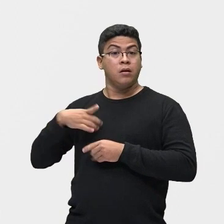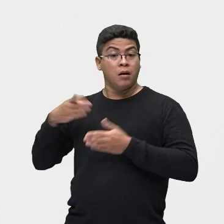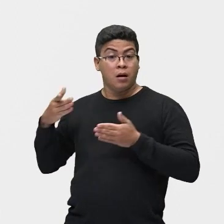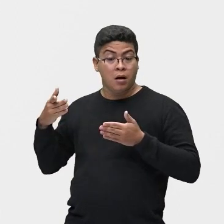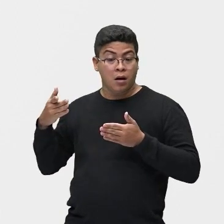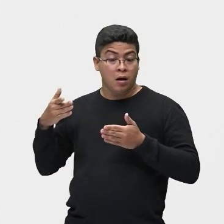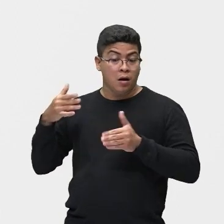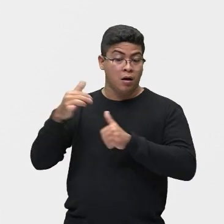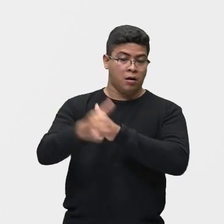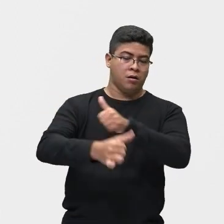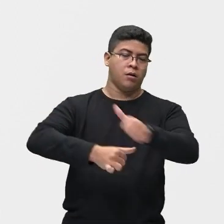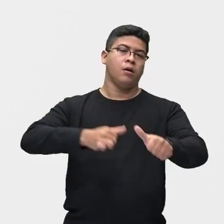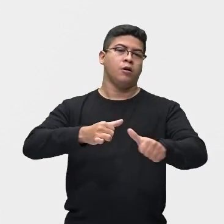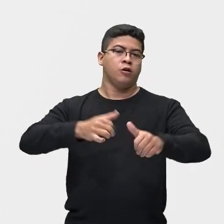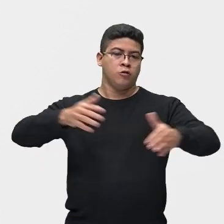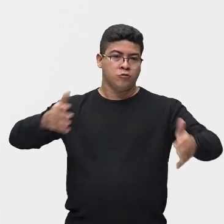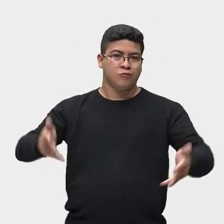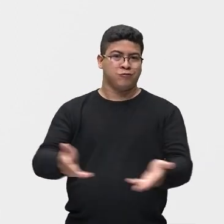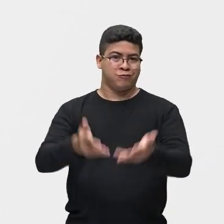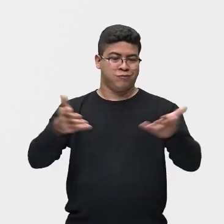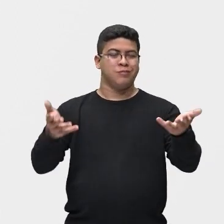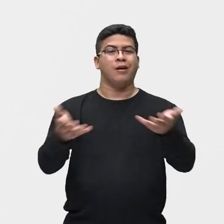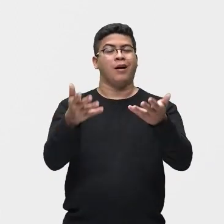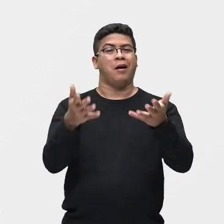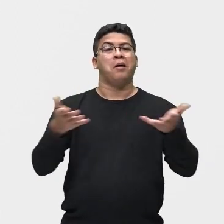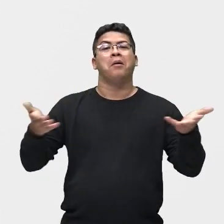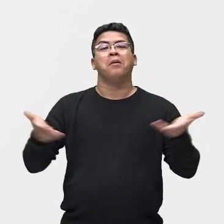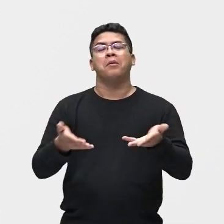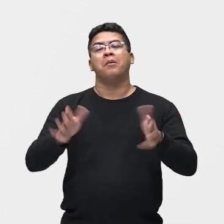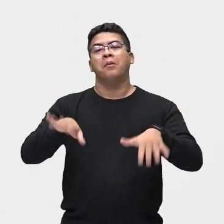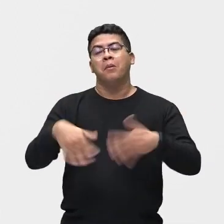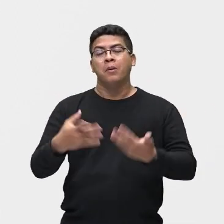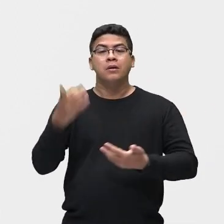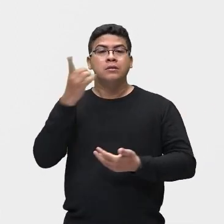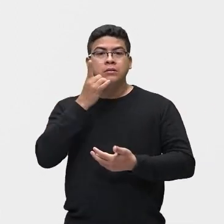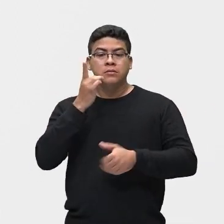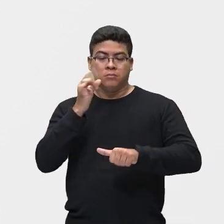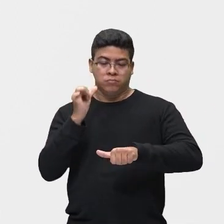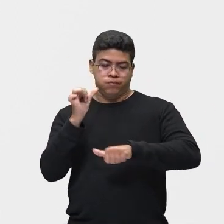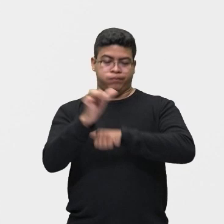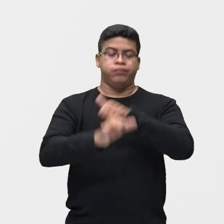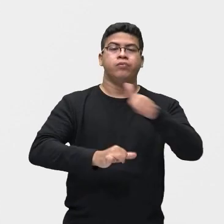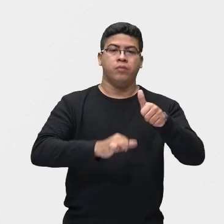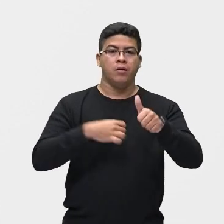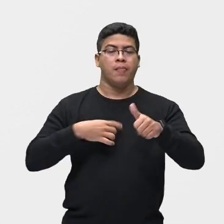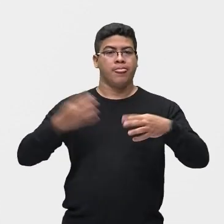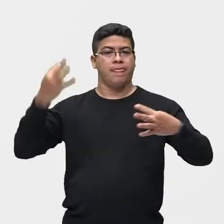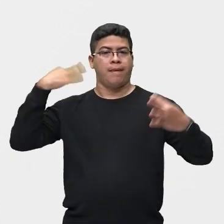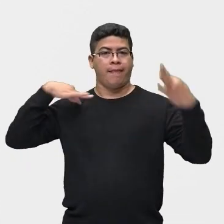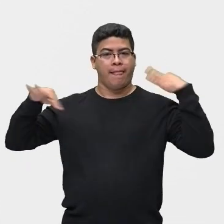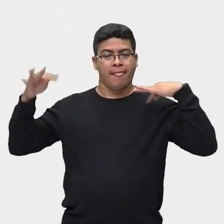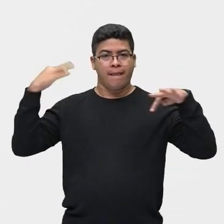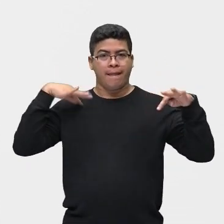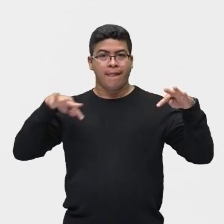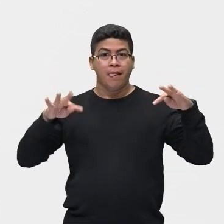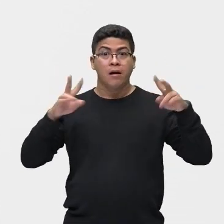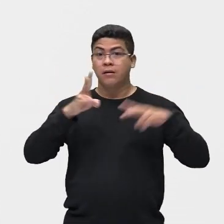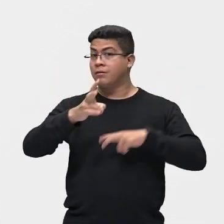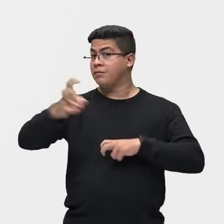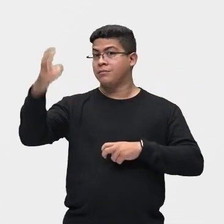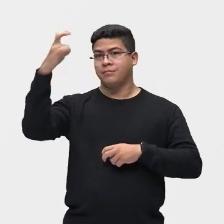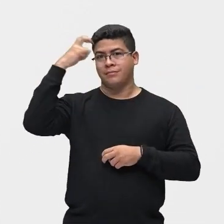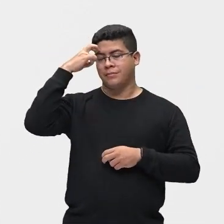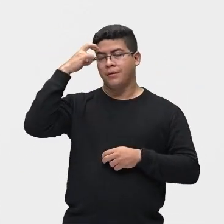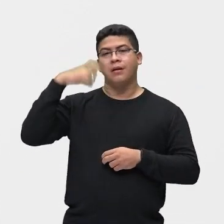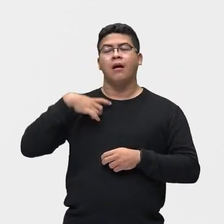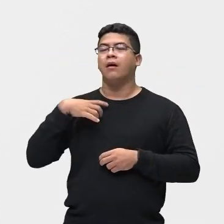tempo a exaltação, quando em algum momento há uma virada, e aí surge a cultura do turismo para aqueles que vêm